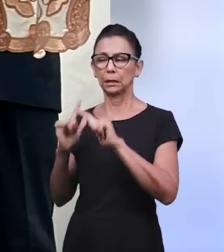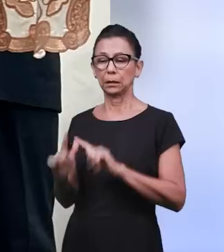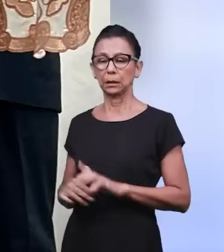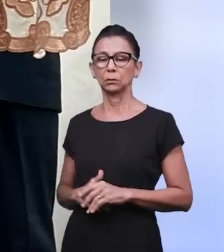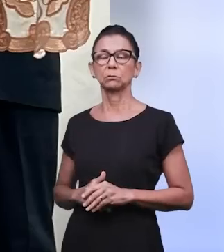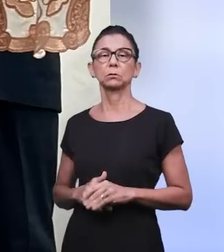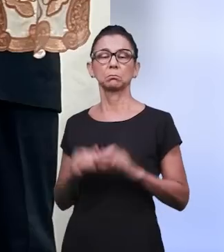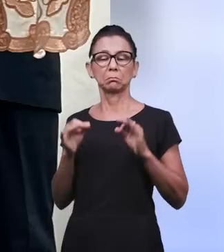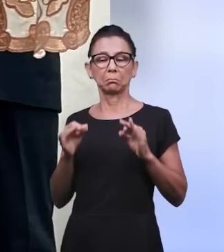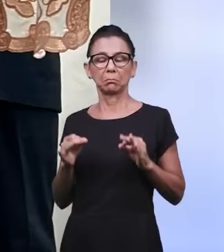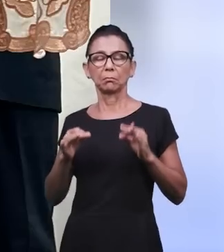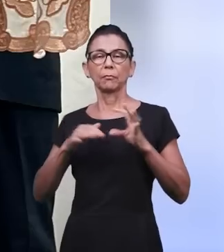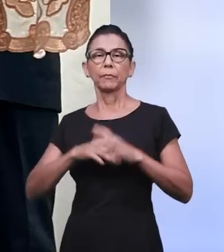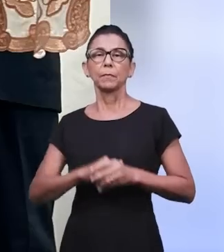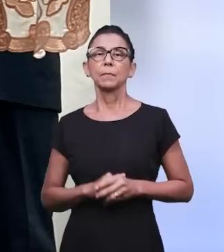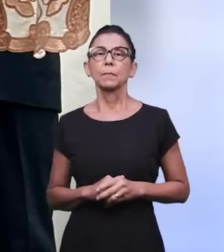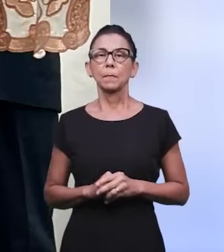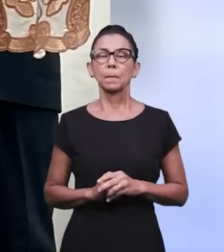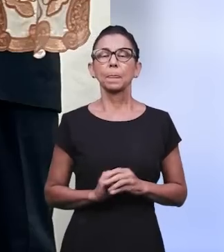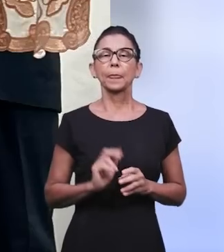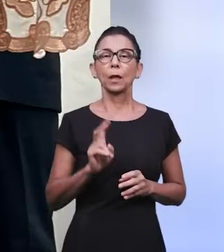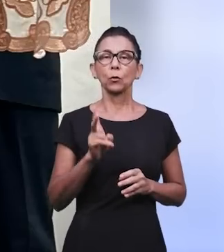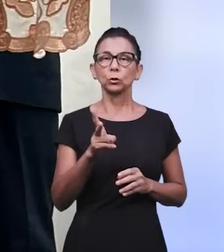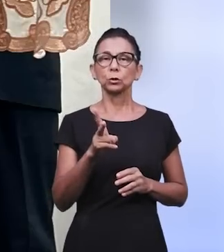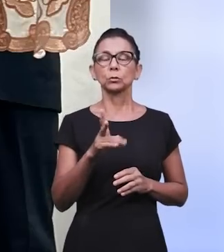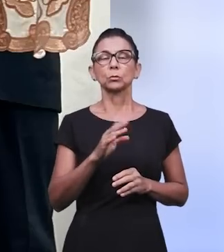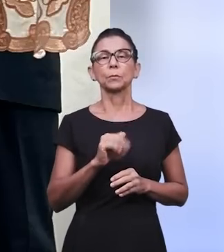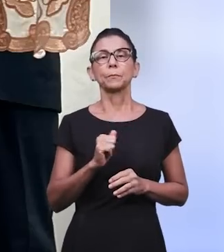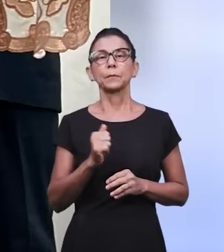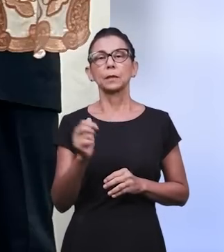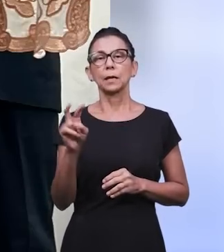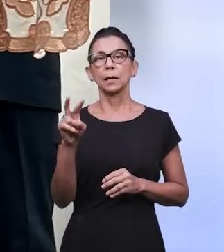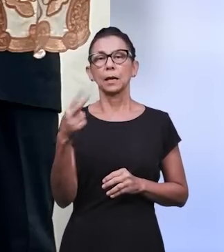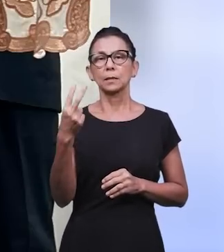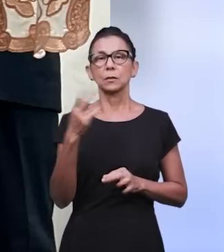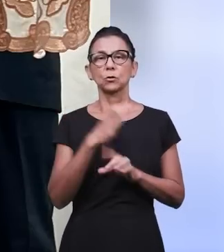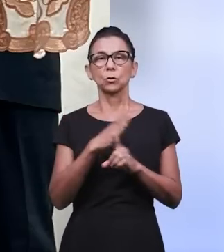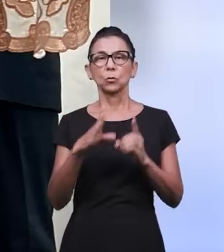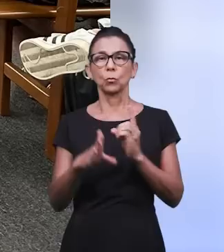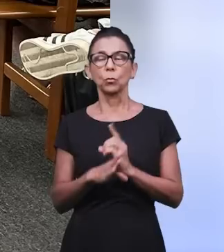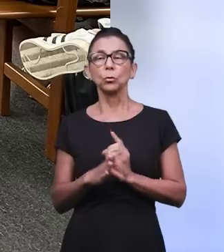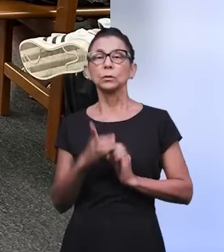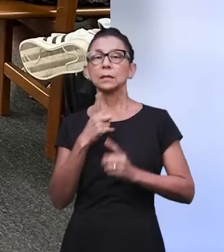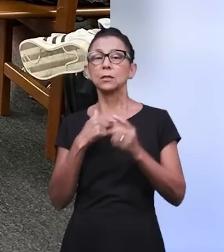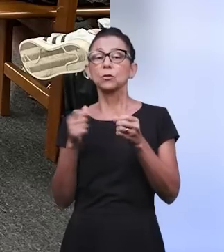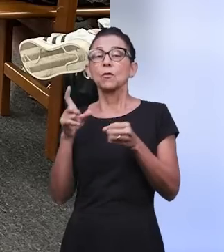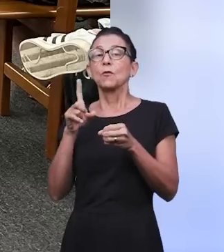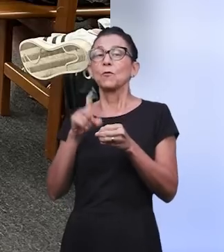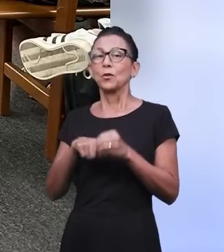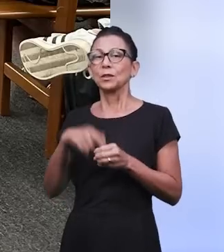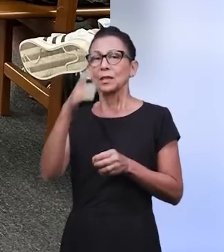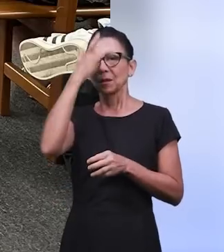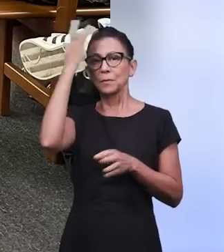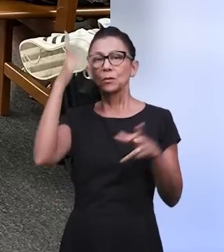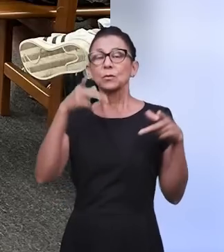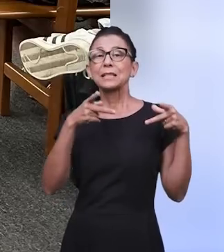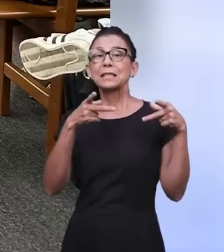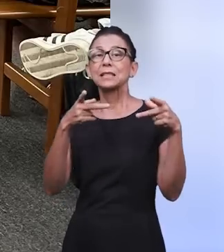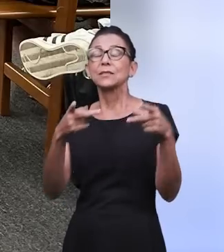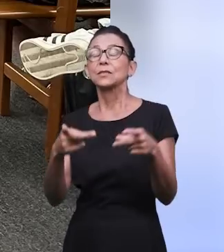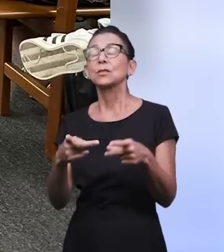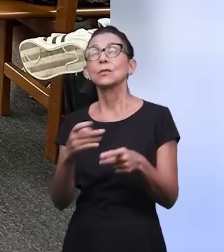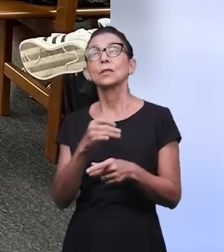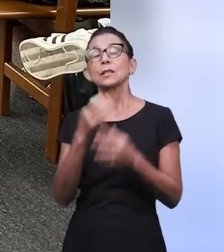Senhor, permaneceu depois do culto e demonstrou o desejo de retornar. O visitante disse que ele se encontrou com